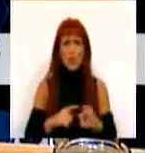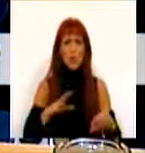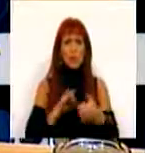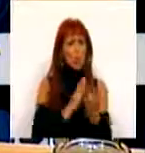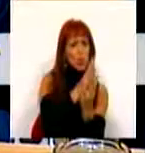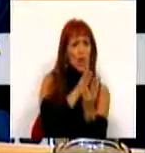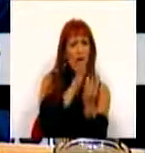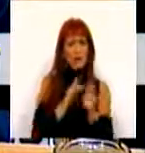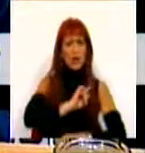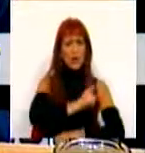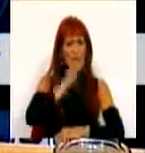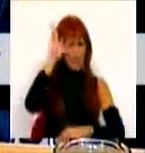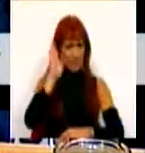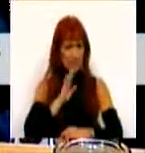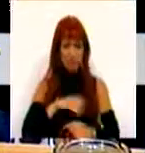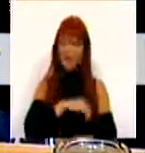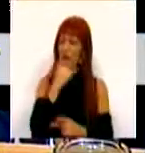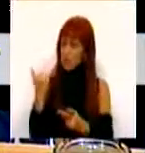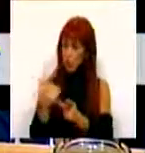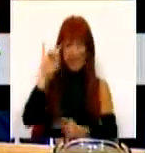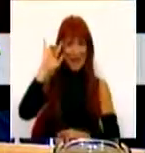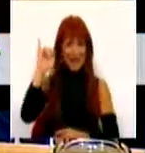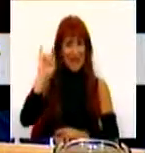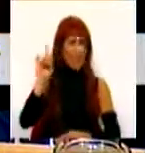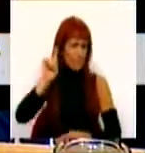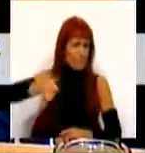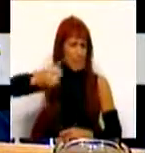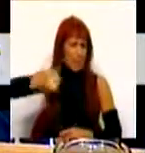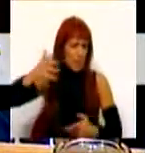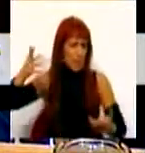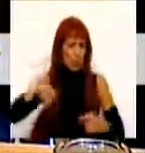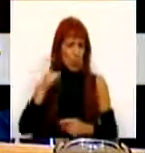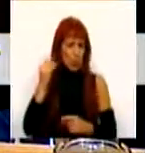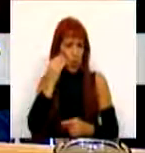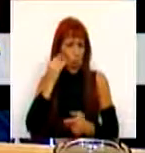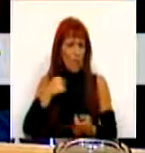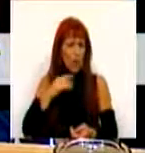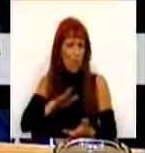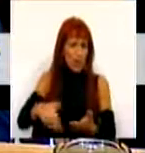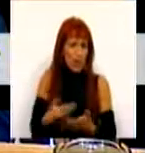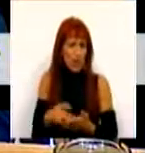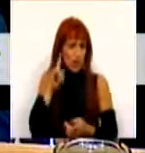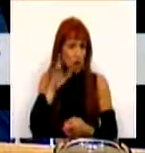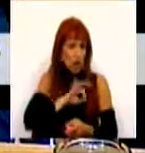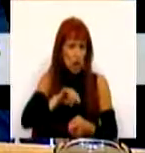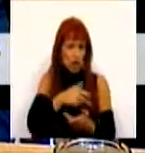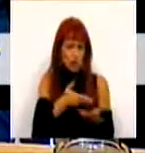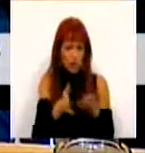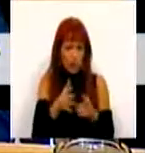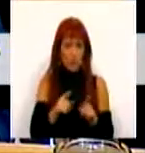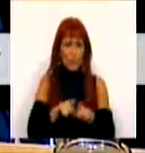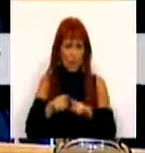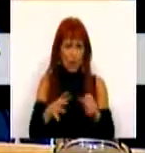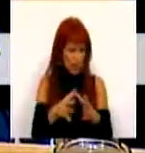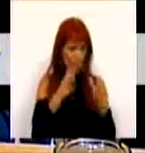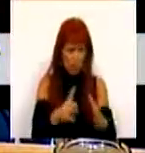das forças armadas. Segunda ideia-chave, o segundo mote que eu proponho às senhoras e senhores